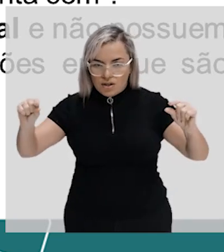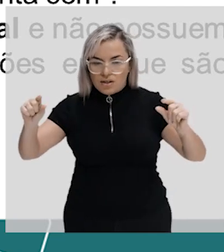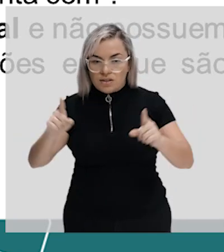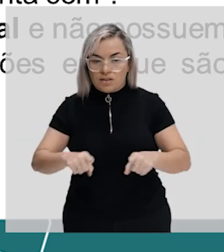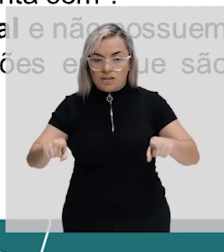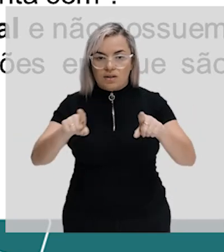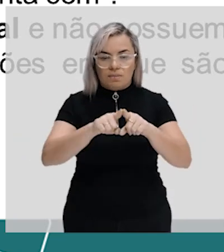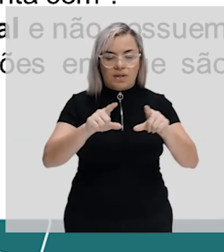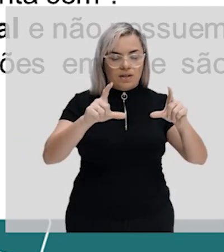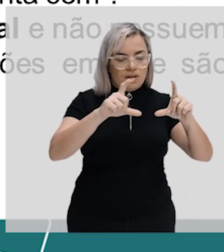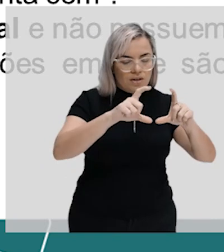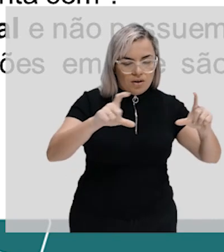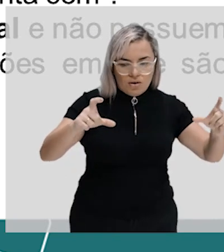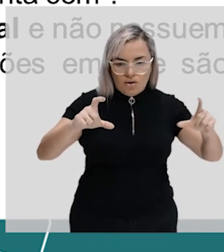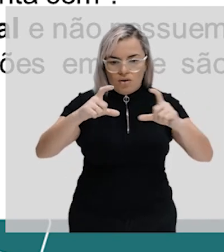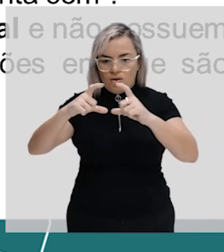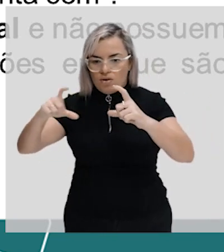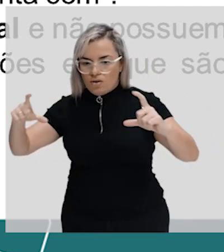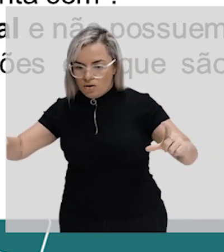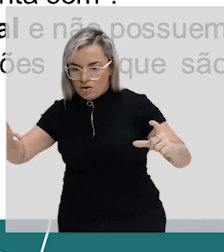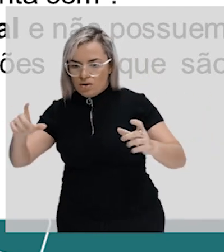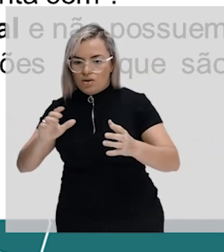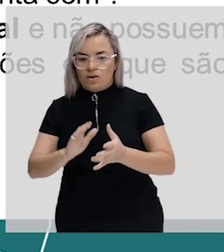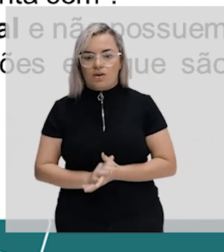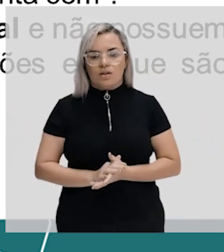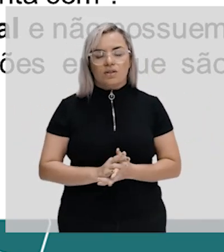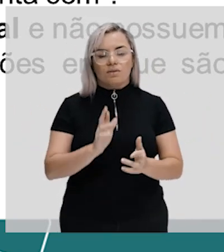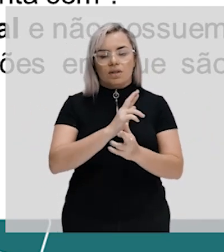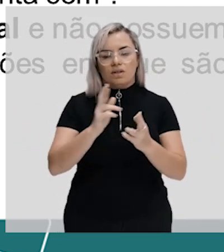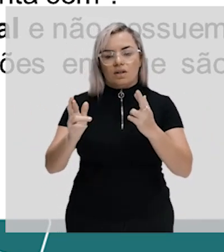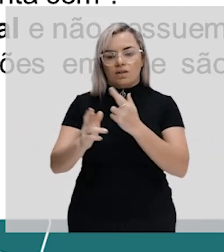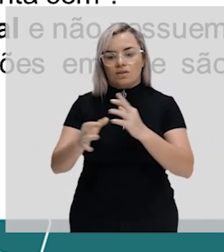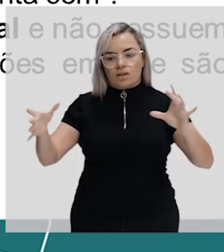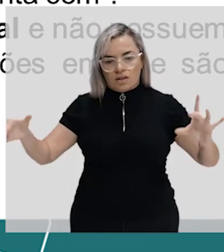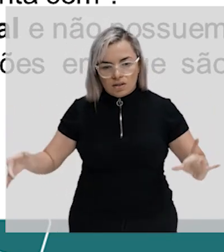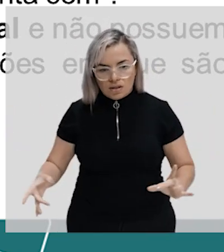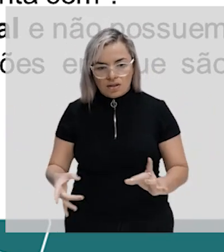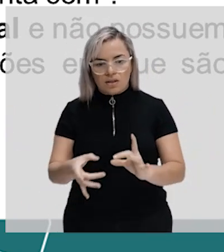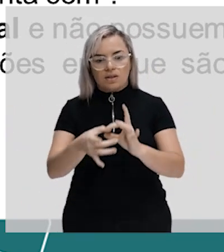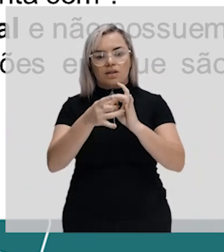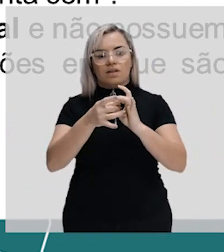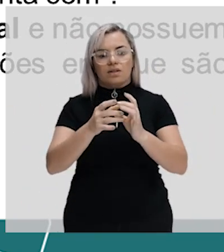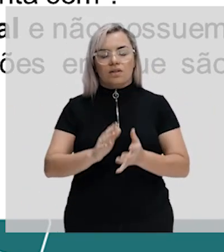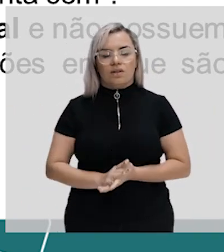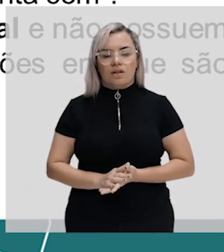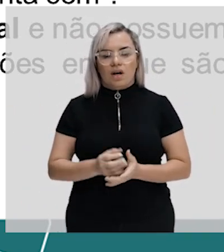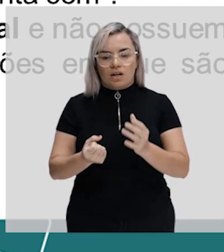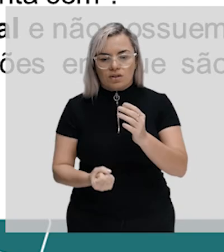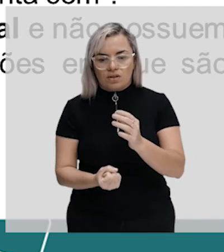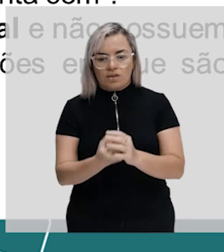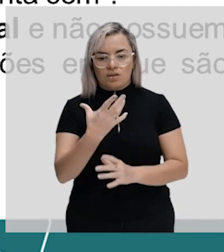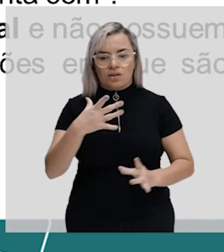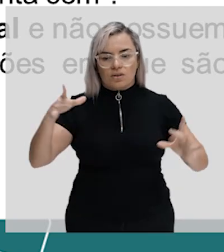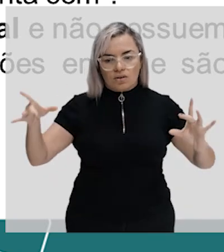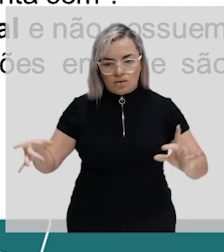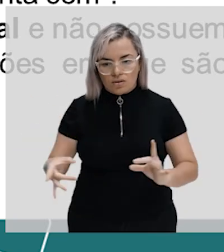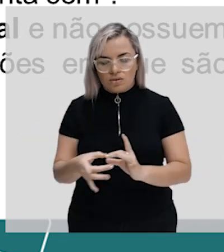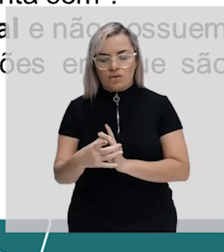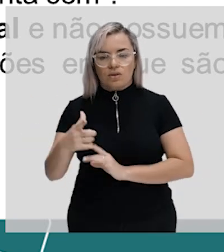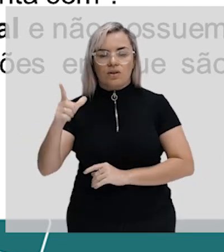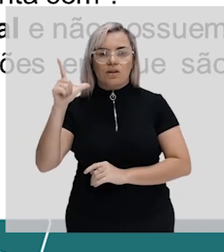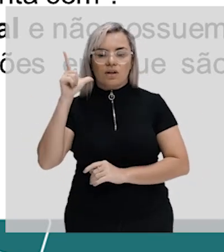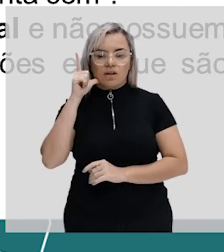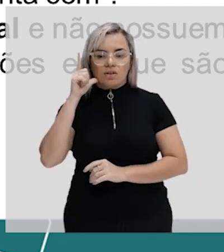elas. A etimologia da conjunção provém do latim, com e significa com,